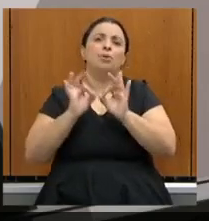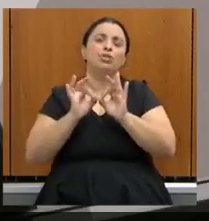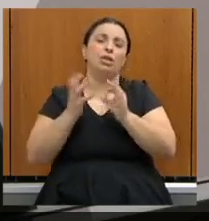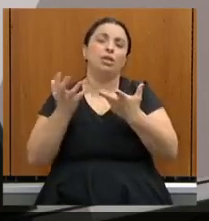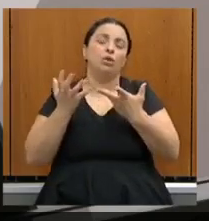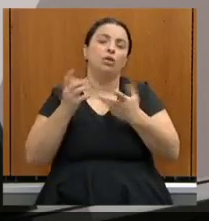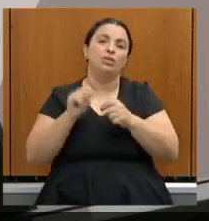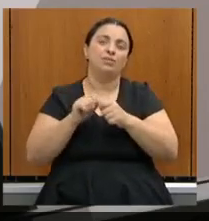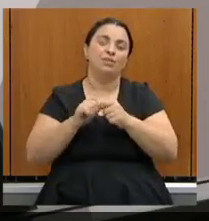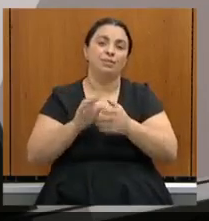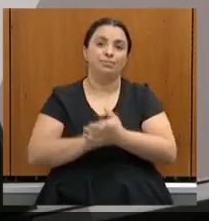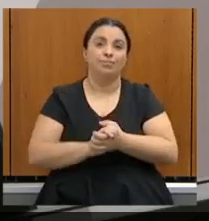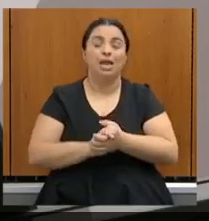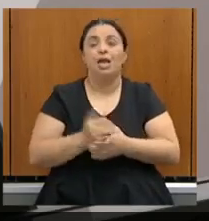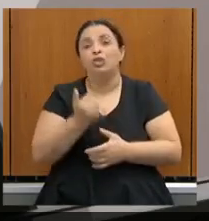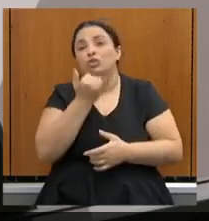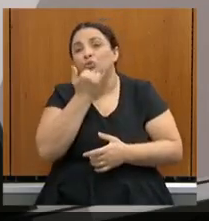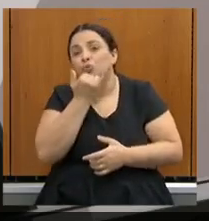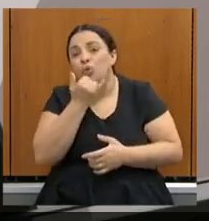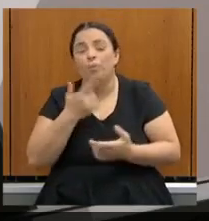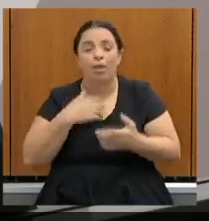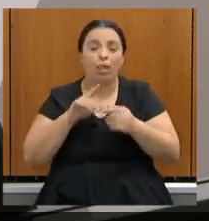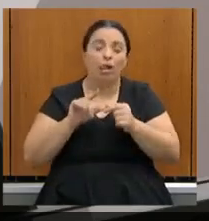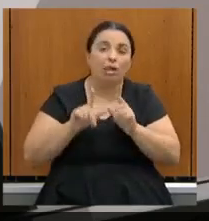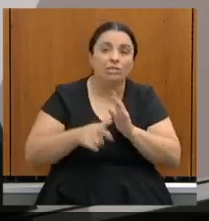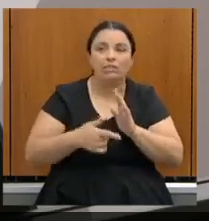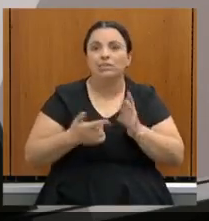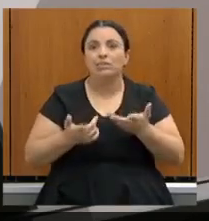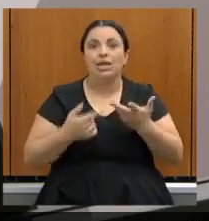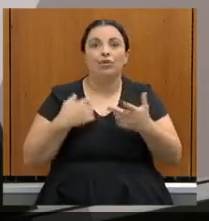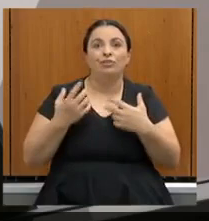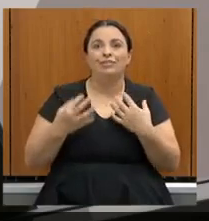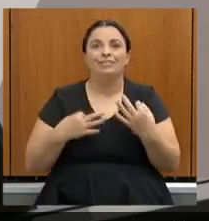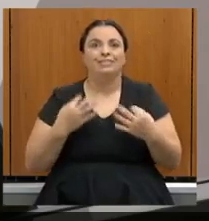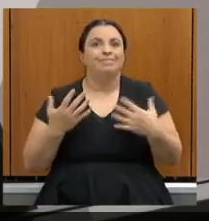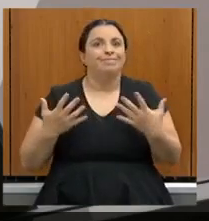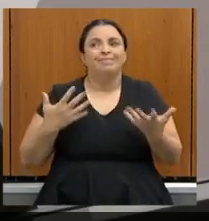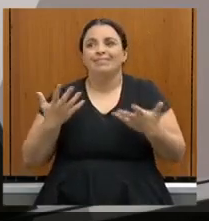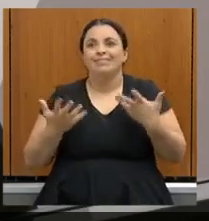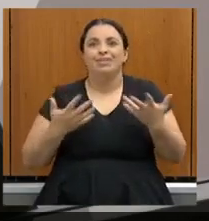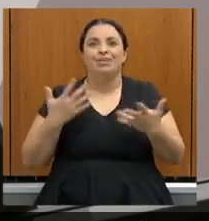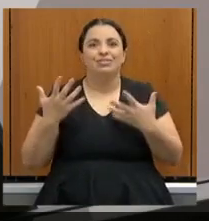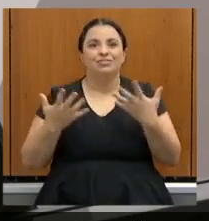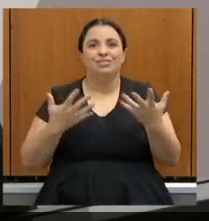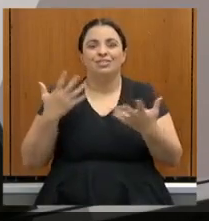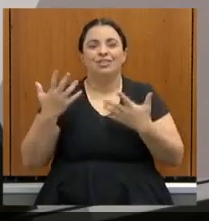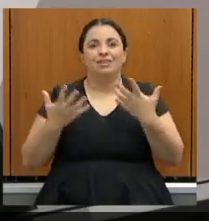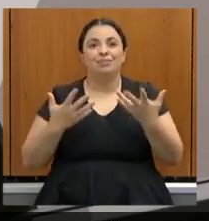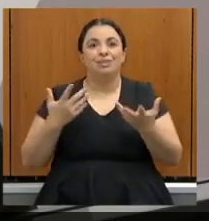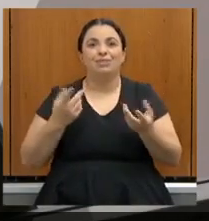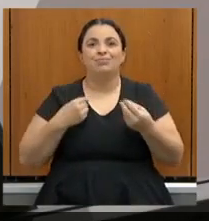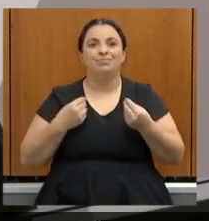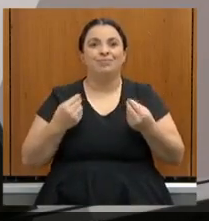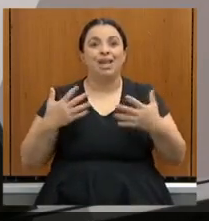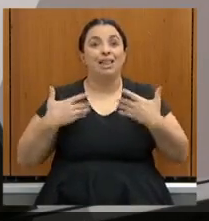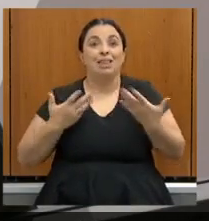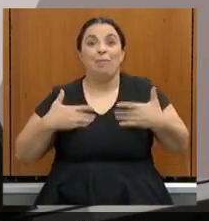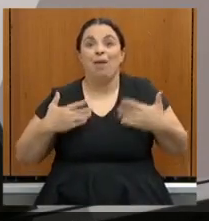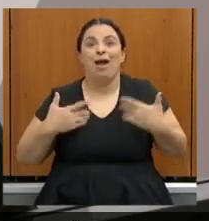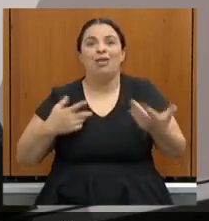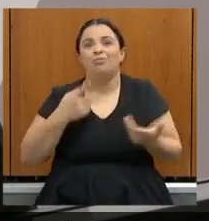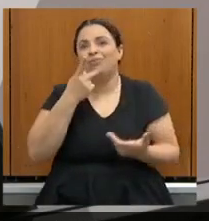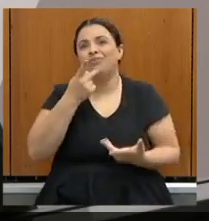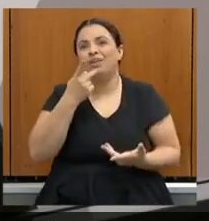mas, assim, esse negócio, eu fico um pouco excitado, para dizer assim, com esse negócio dos recursos